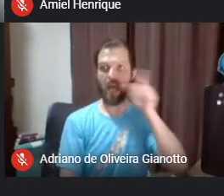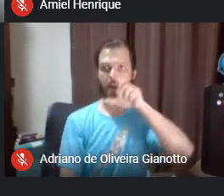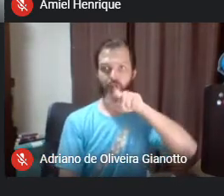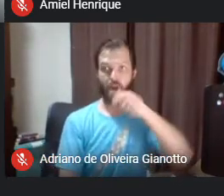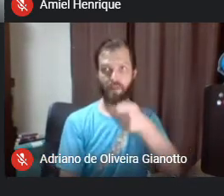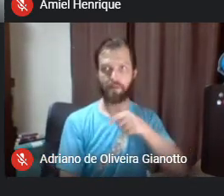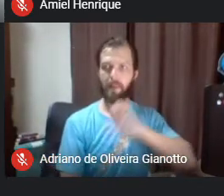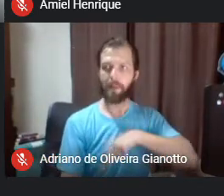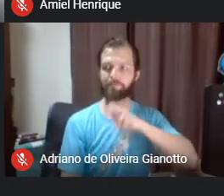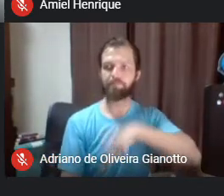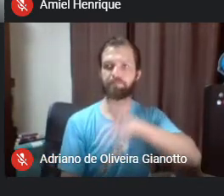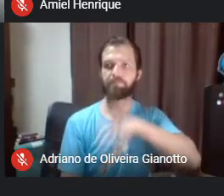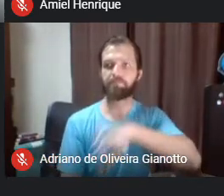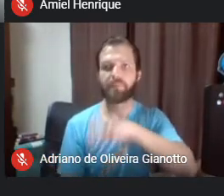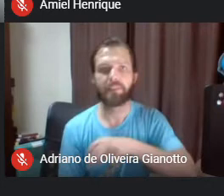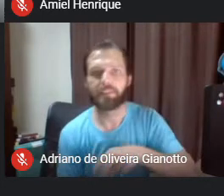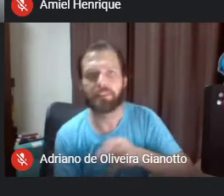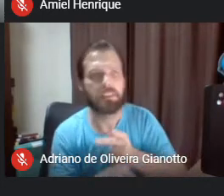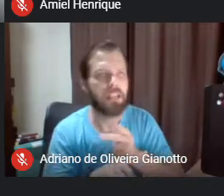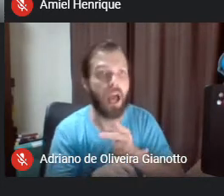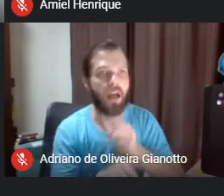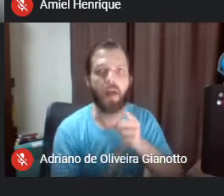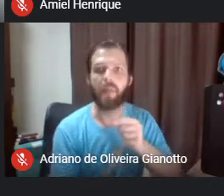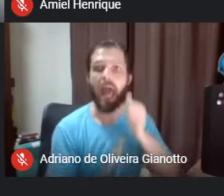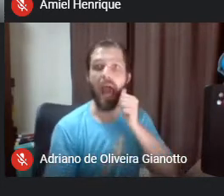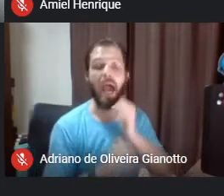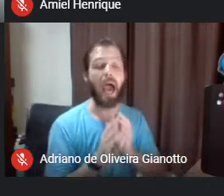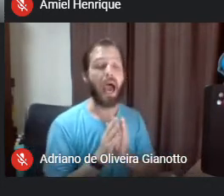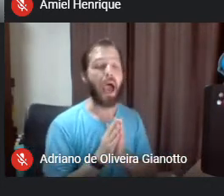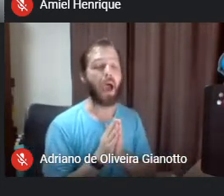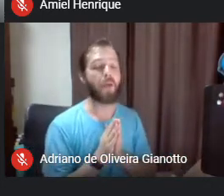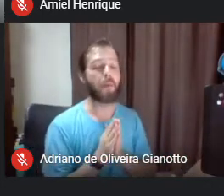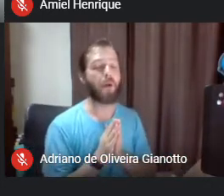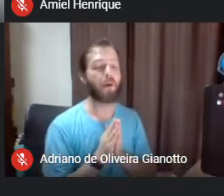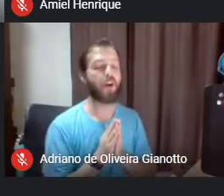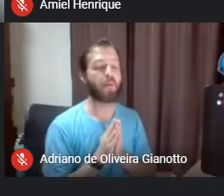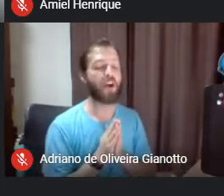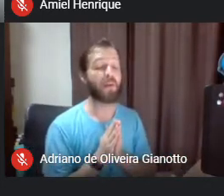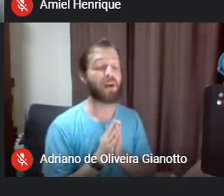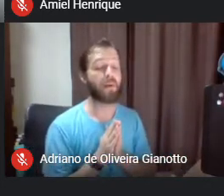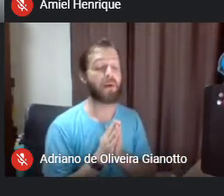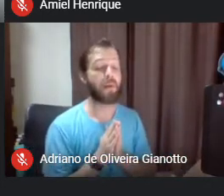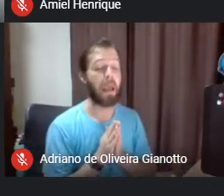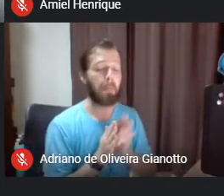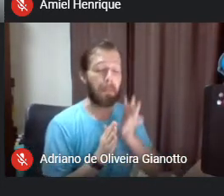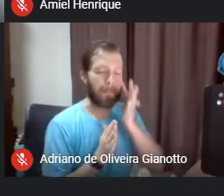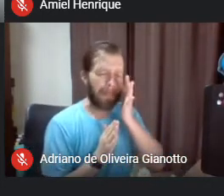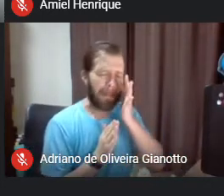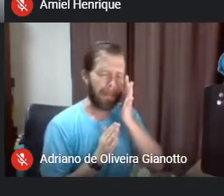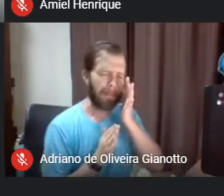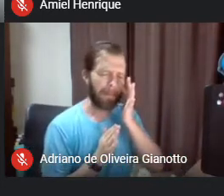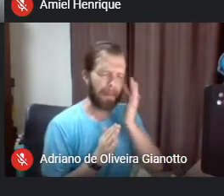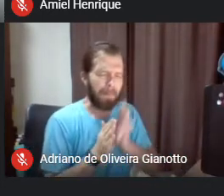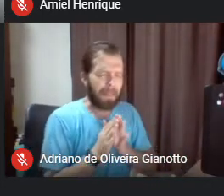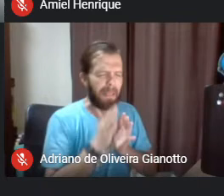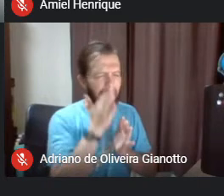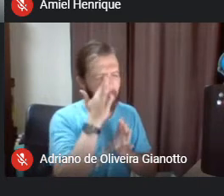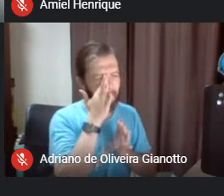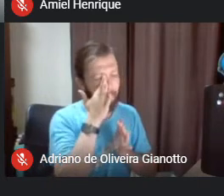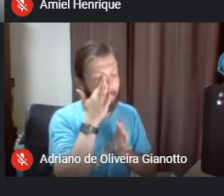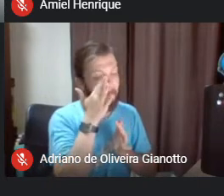visual com o DLP. Aí DLP procurou a mãe que estava ali fazendo suas